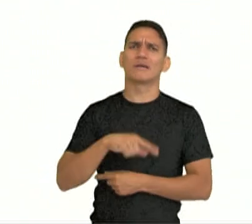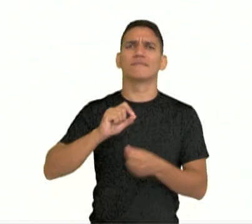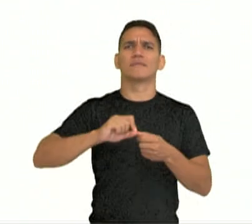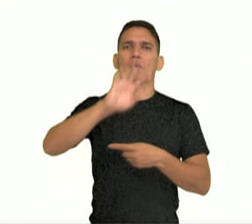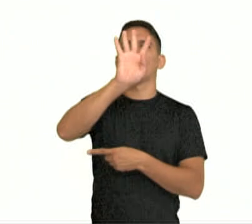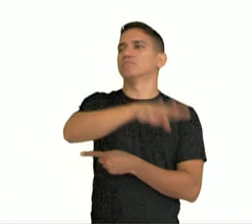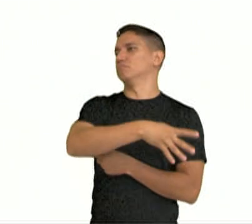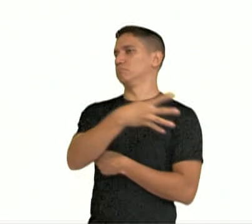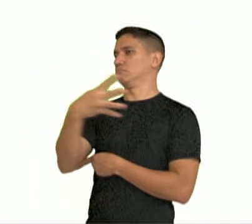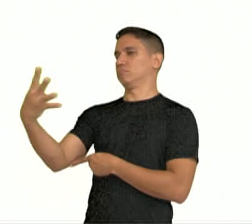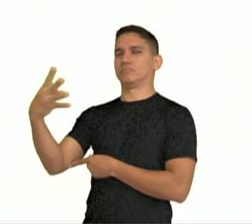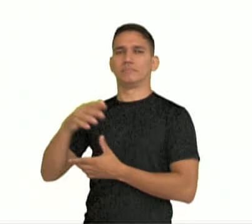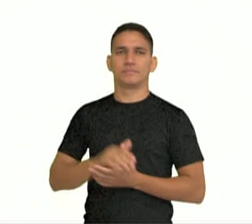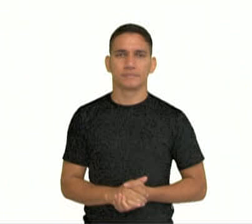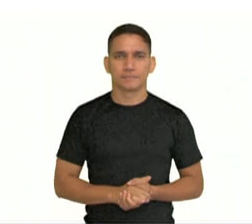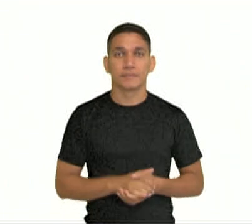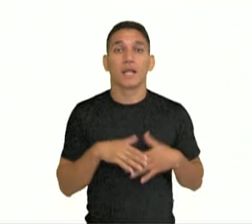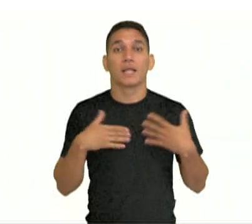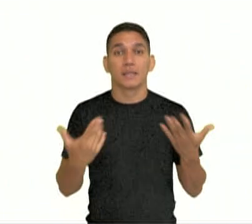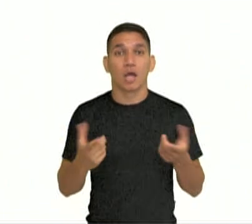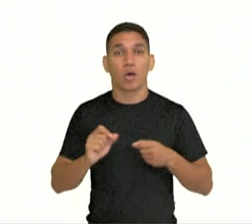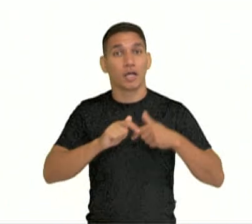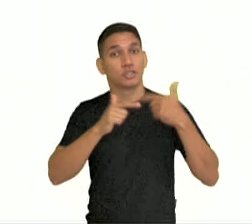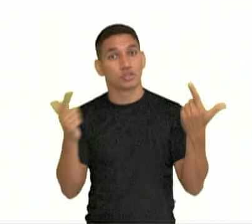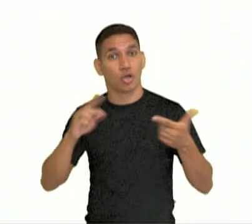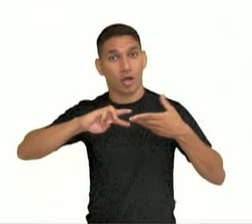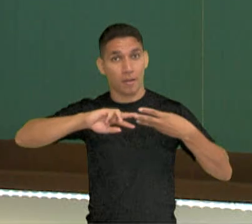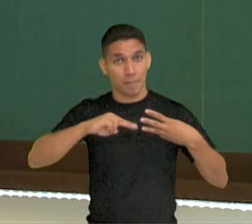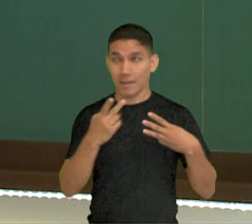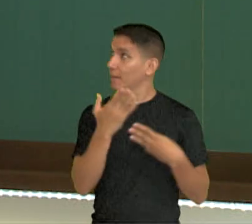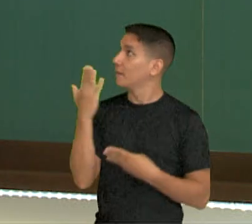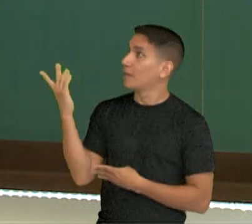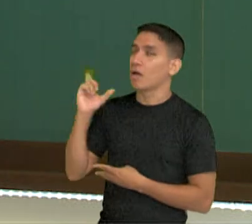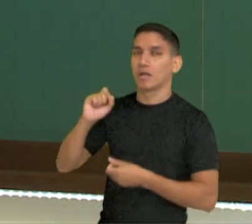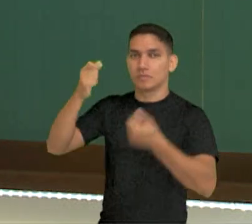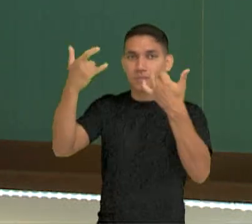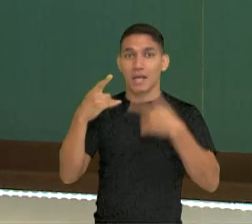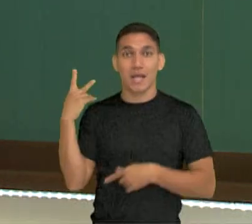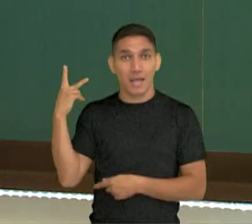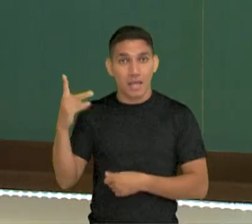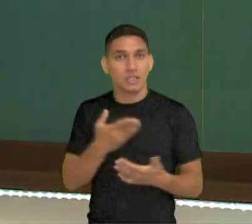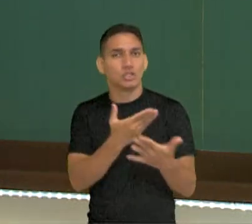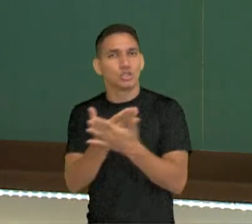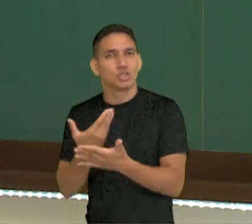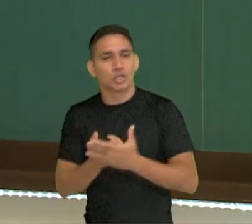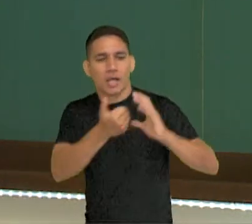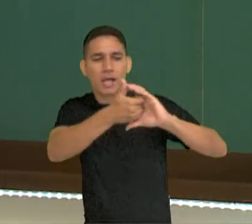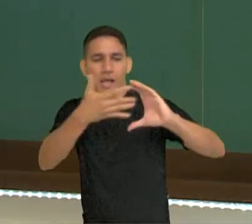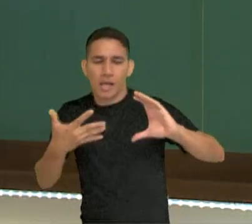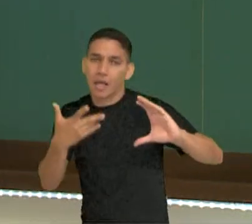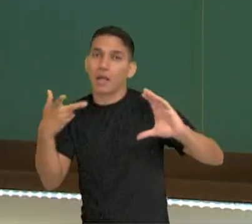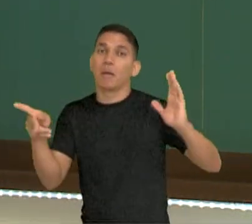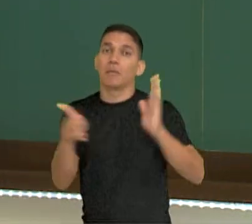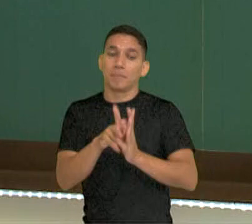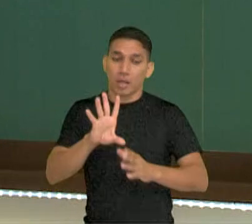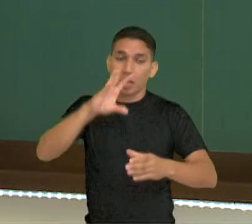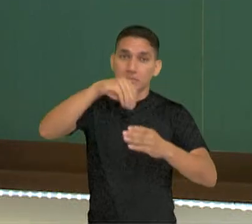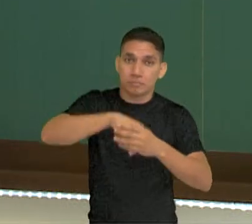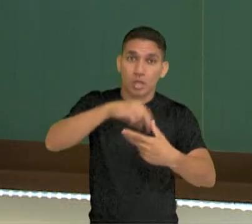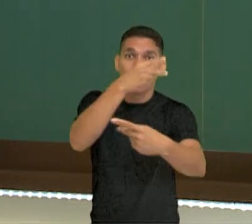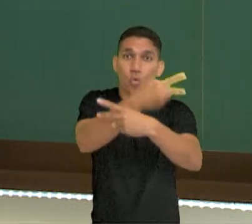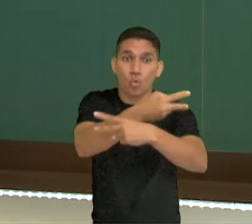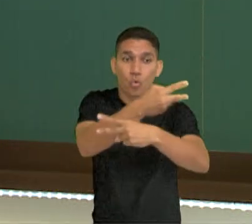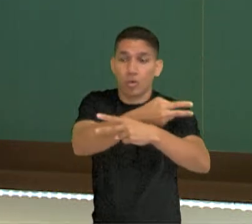Pinet. Então, a sorte de Mendel aqui está dizendo que foi ele estudar características que estavam presentes em